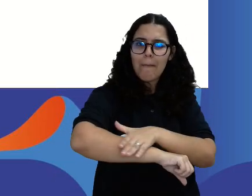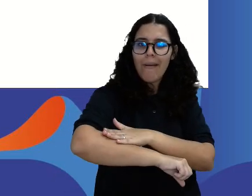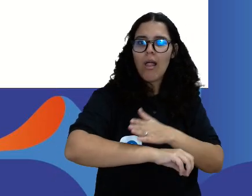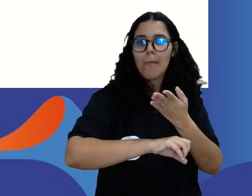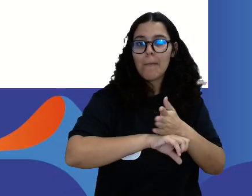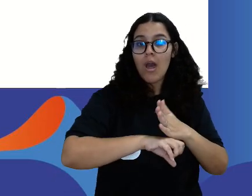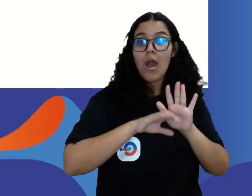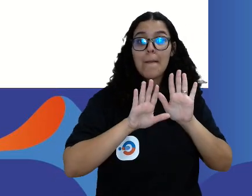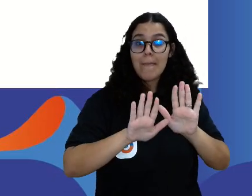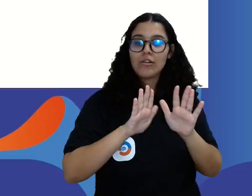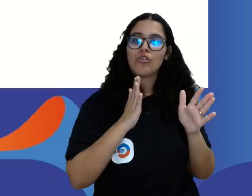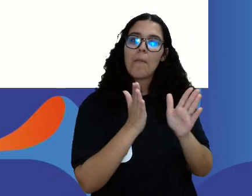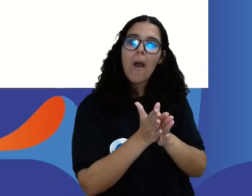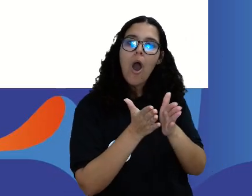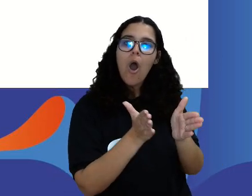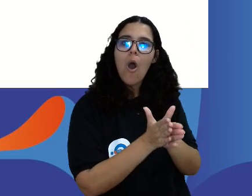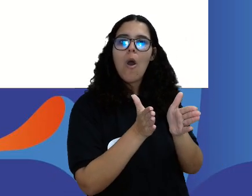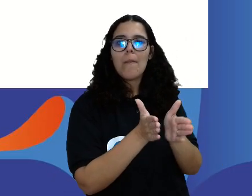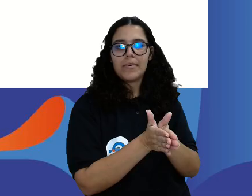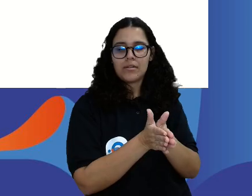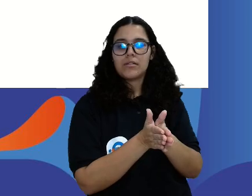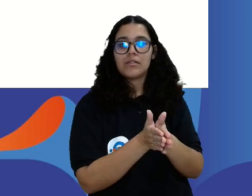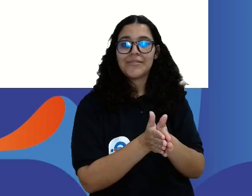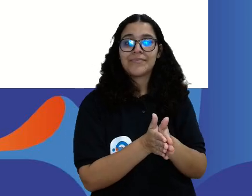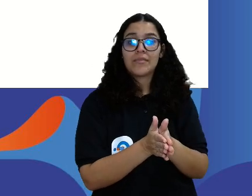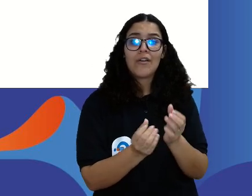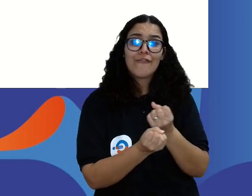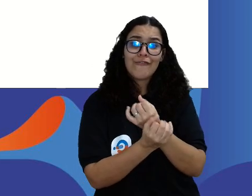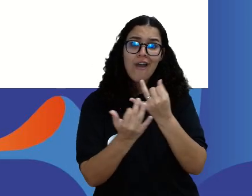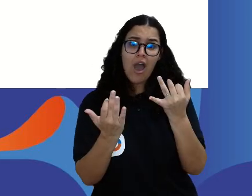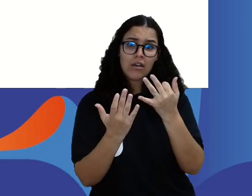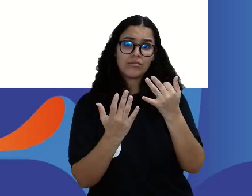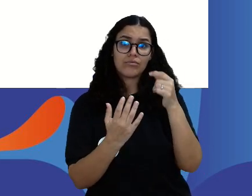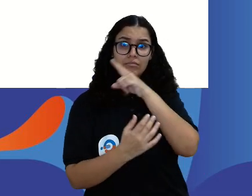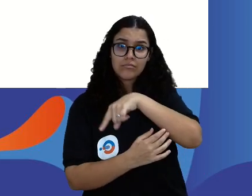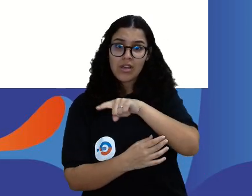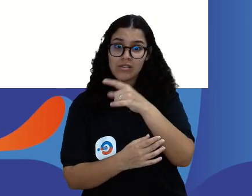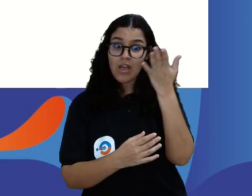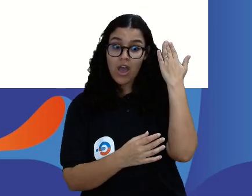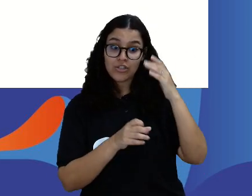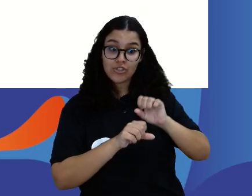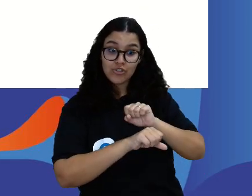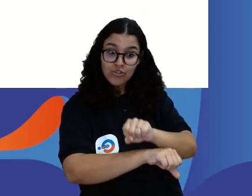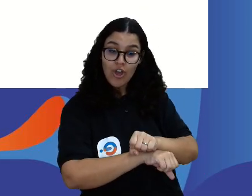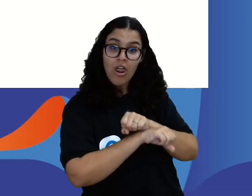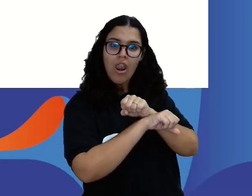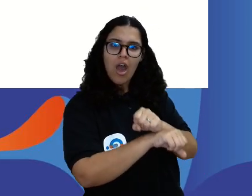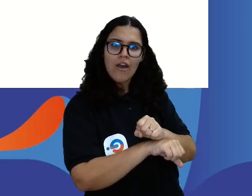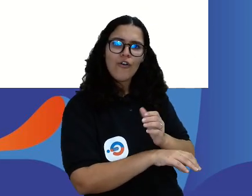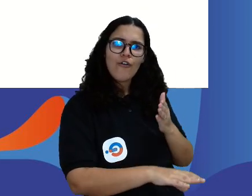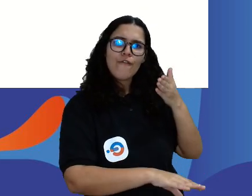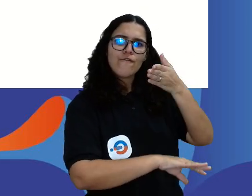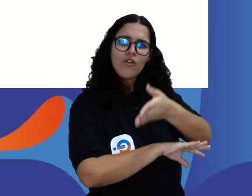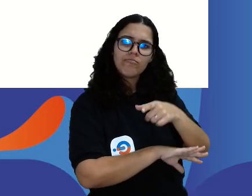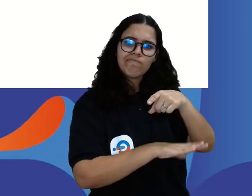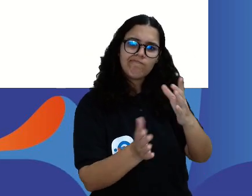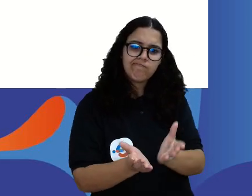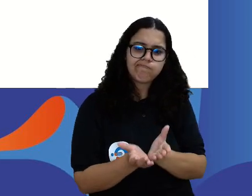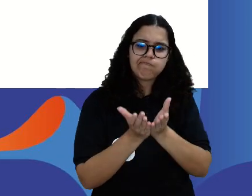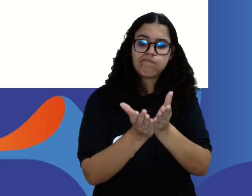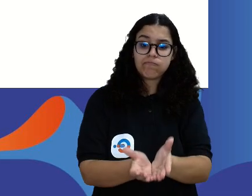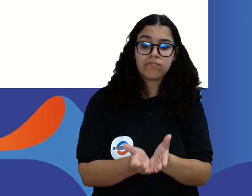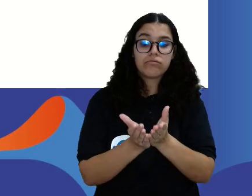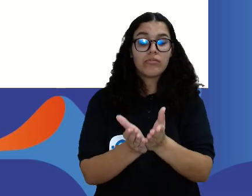sociedade. E muitos passaram a servir na Marinha. Nesse sentido, a gente vai observar